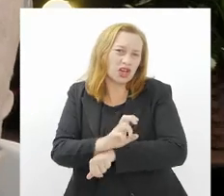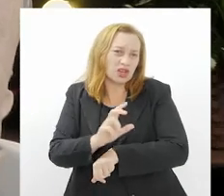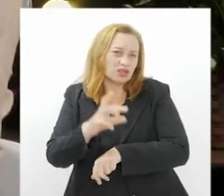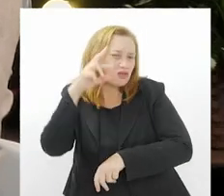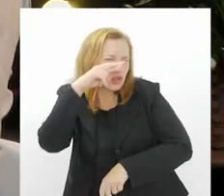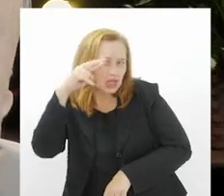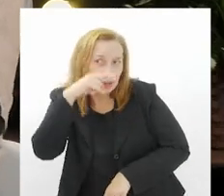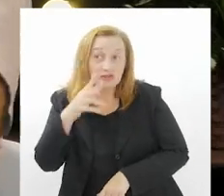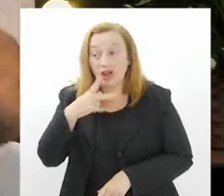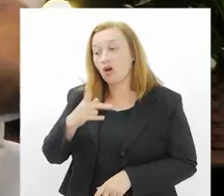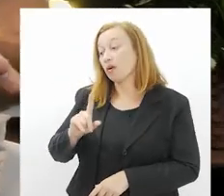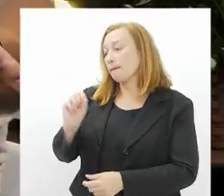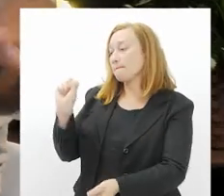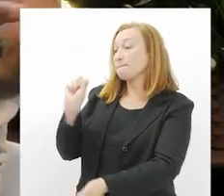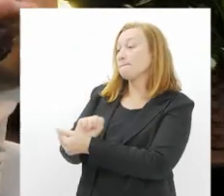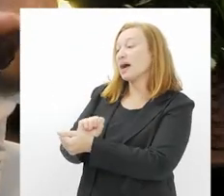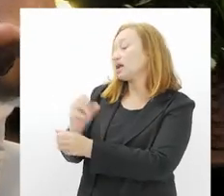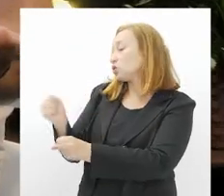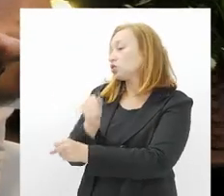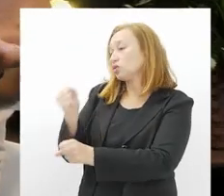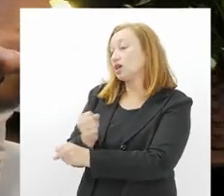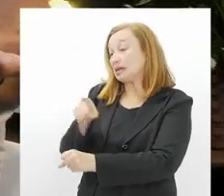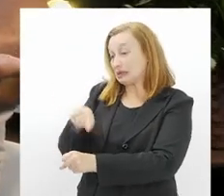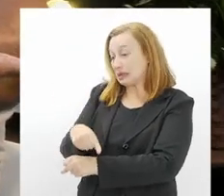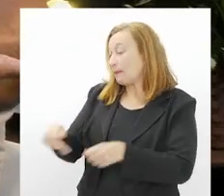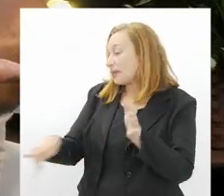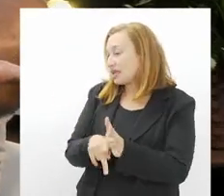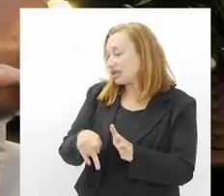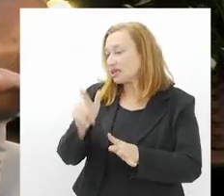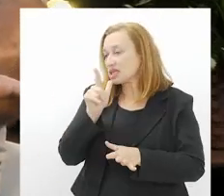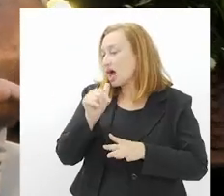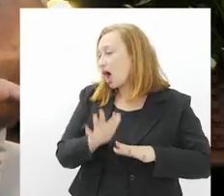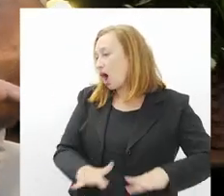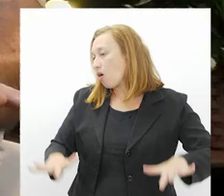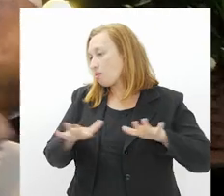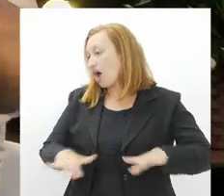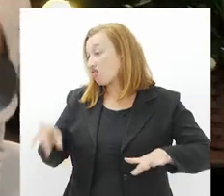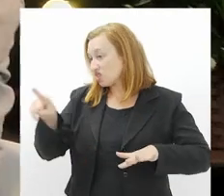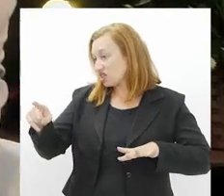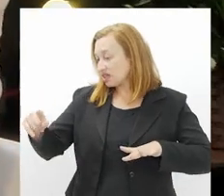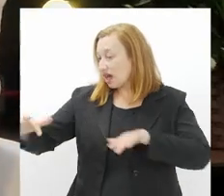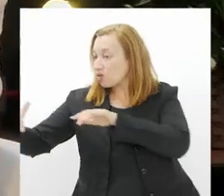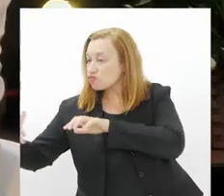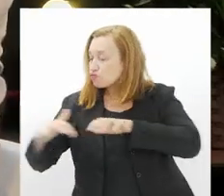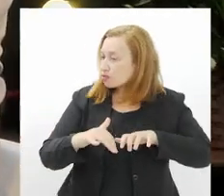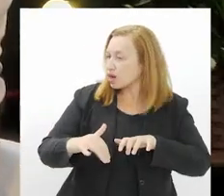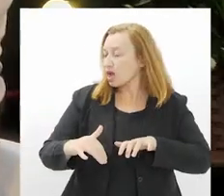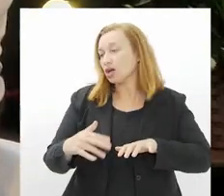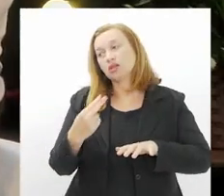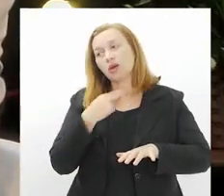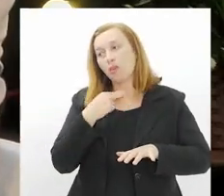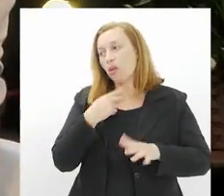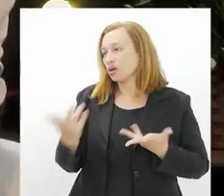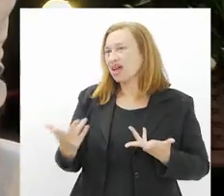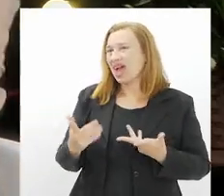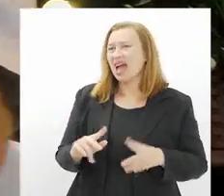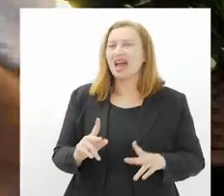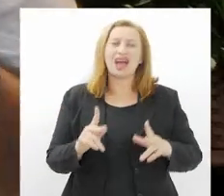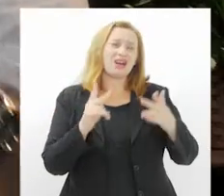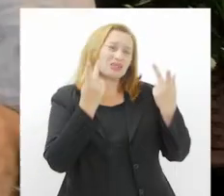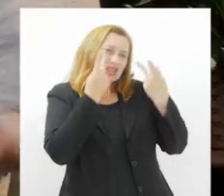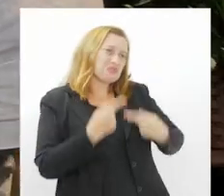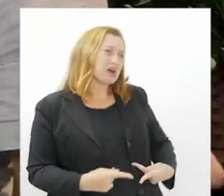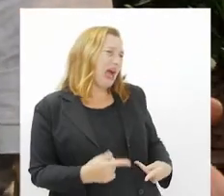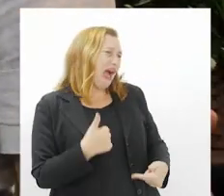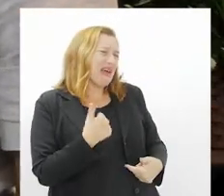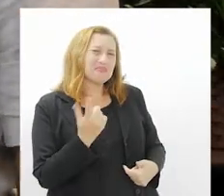área de fiscalização, dizer assim, meu amigo, para de construir que aqui não é a sua área, não. Você está invadindo um espaço que é do mar. Aí o sujeito fala